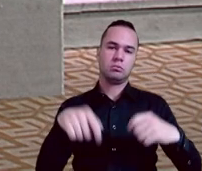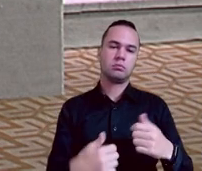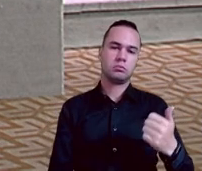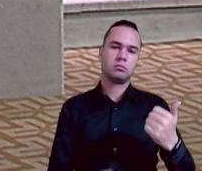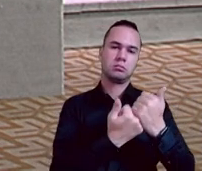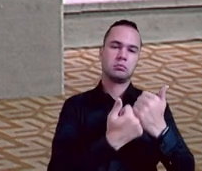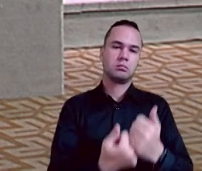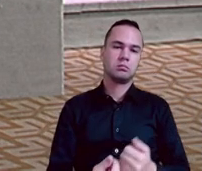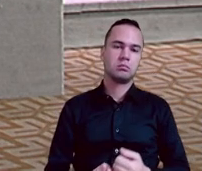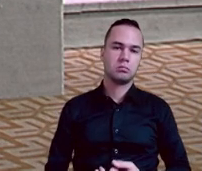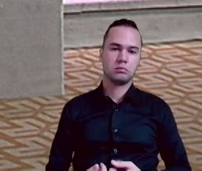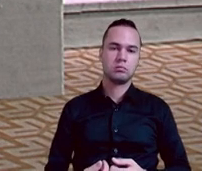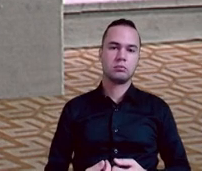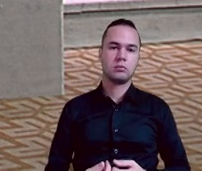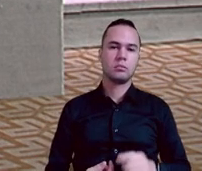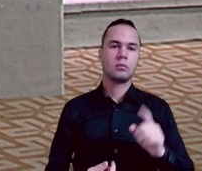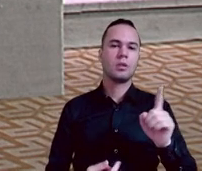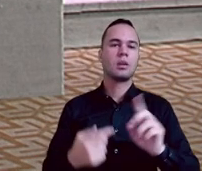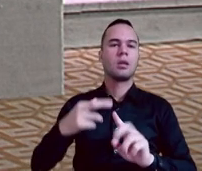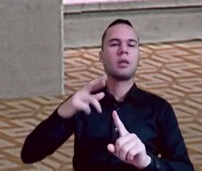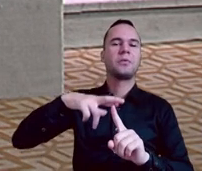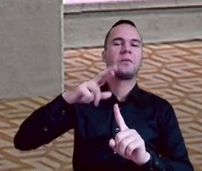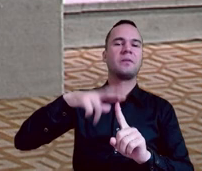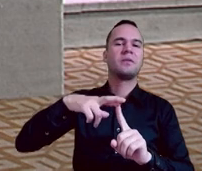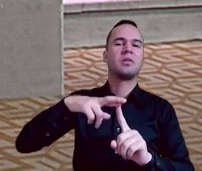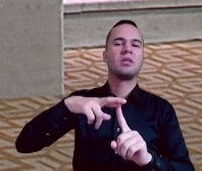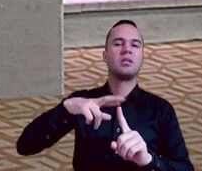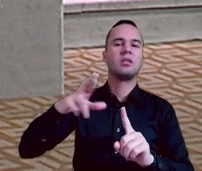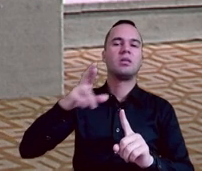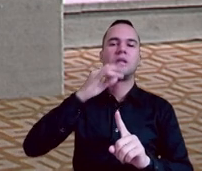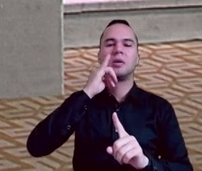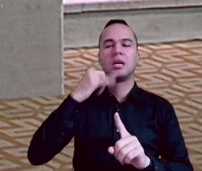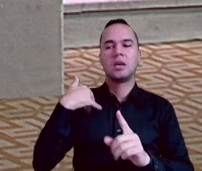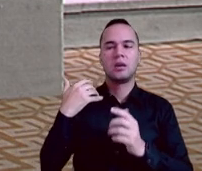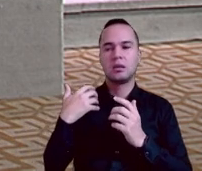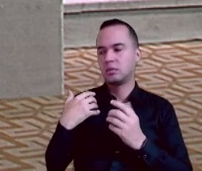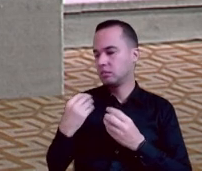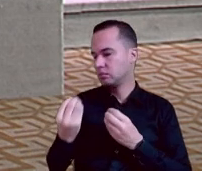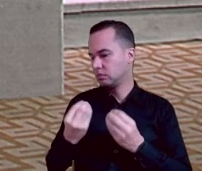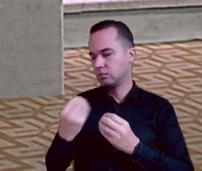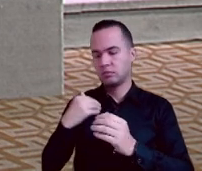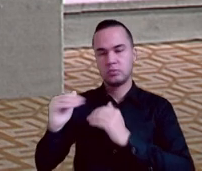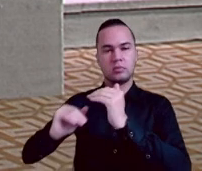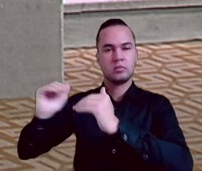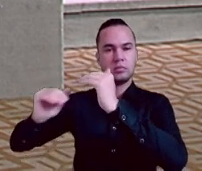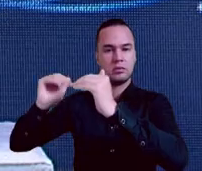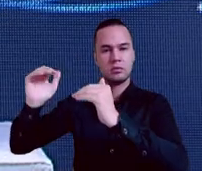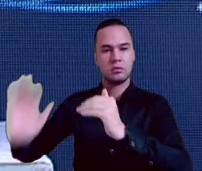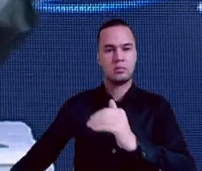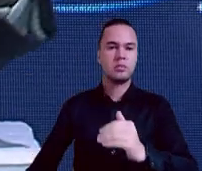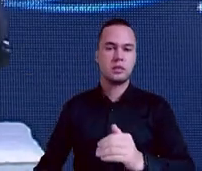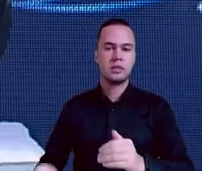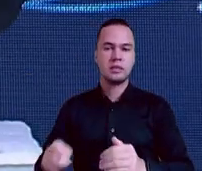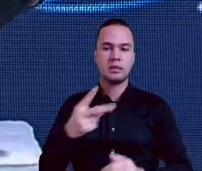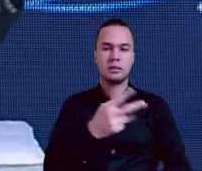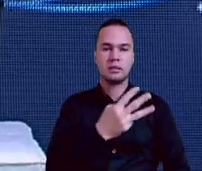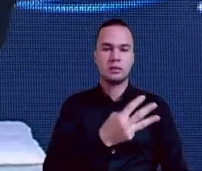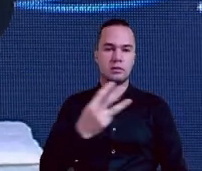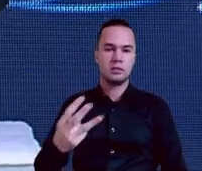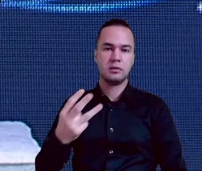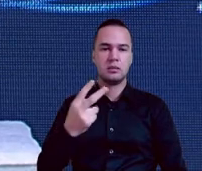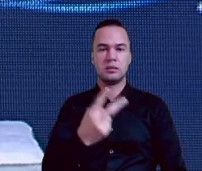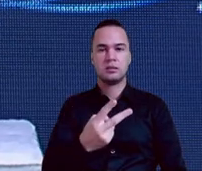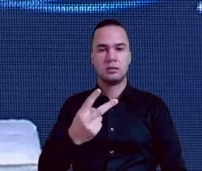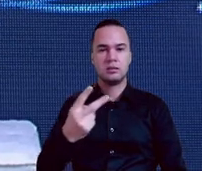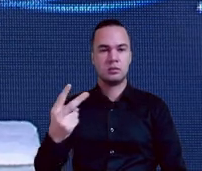não é mais as referências de como é que eu cresço 3322 três vezes três vezes